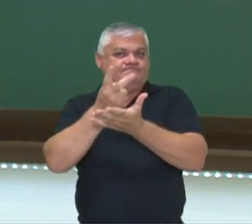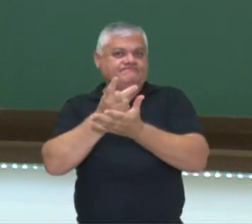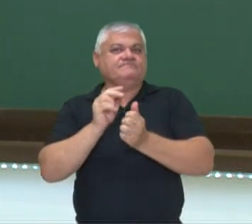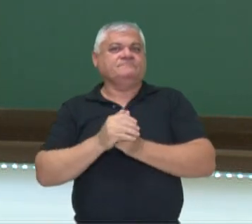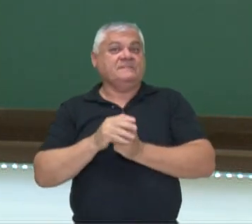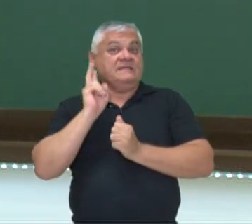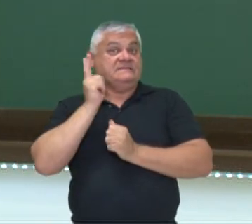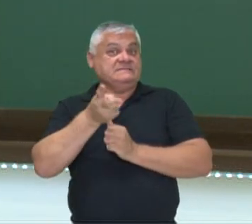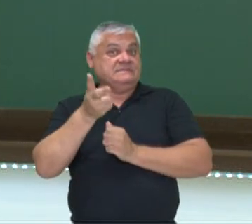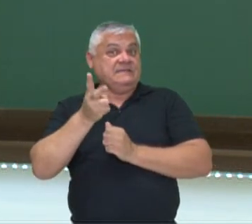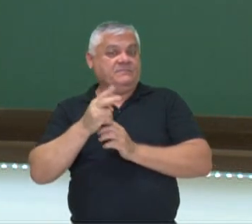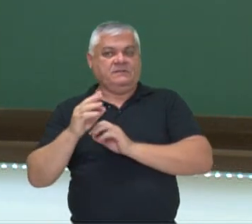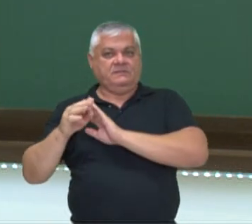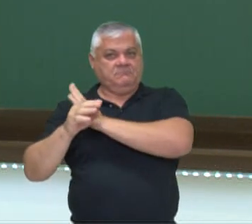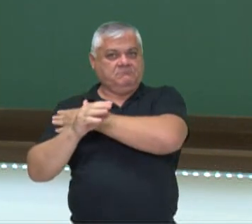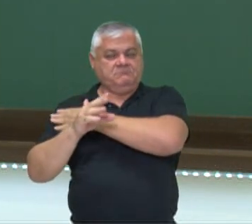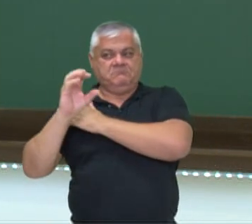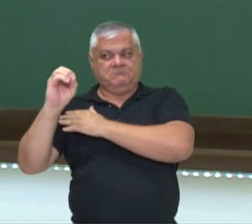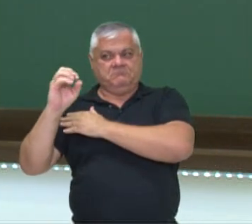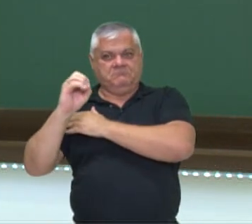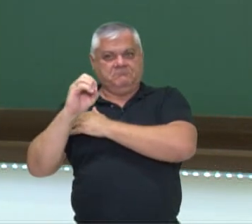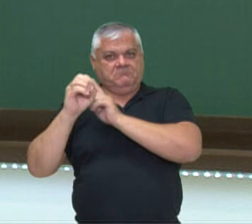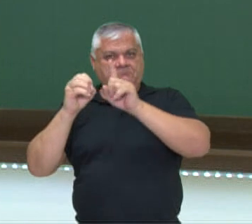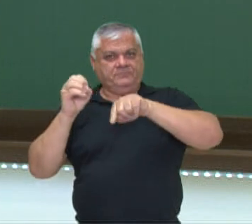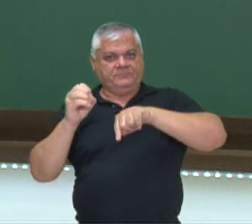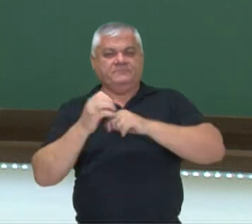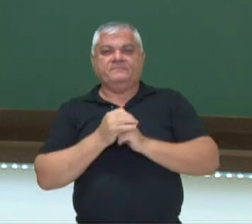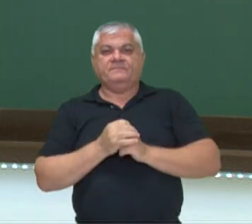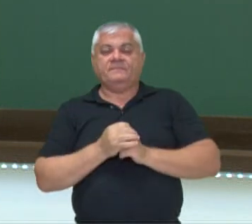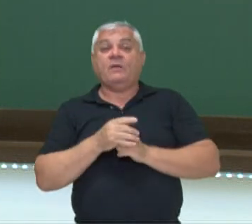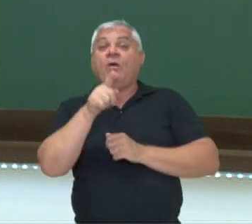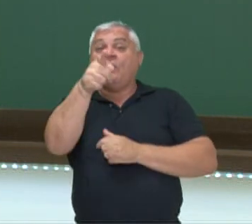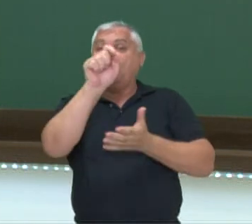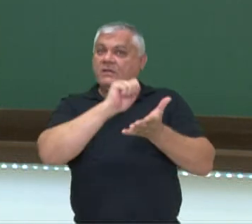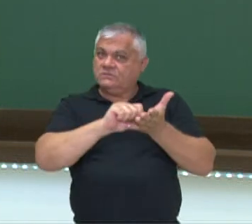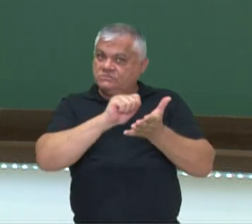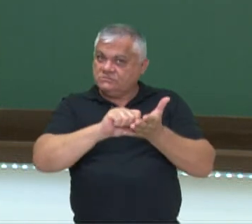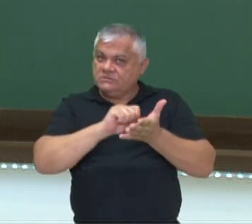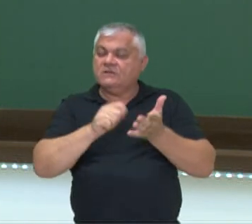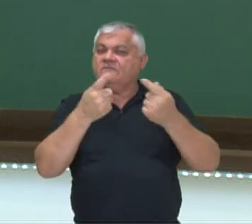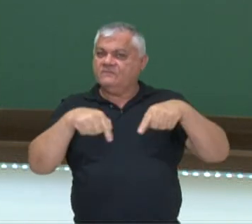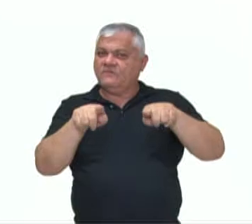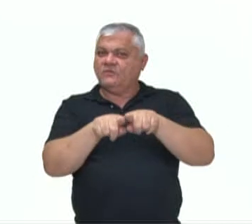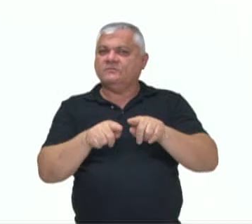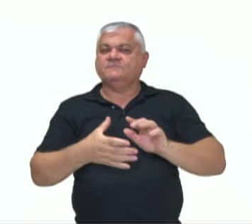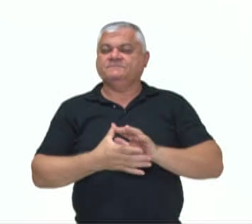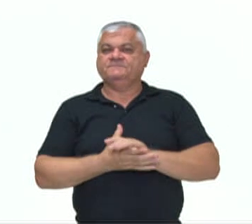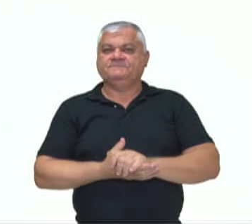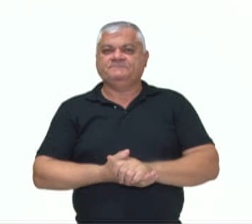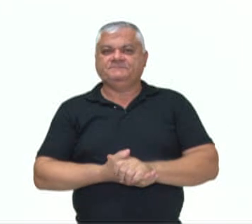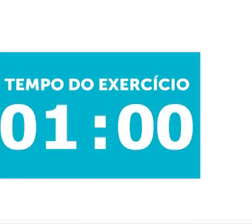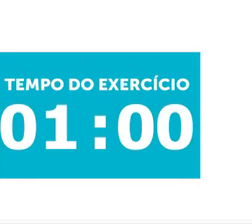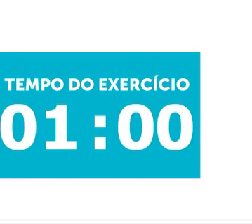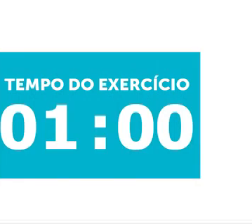Da direita para a esquerda. Tá bom? Então, agora você vai anotar isso no seu caderno e a gente já continua.